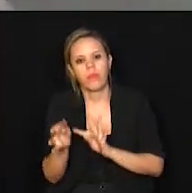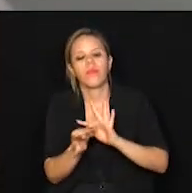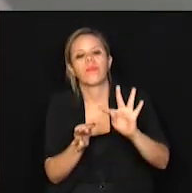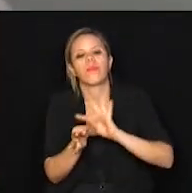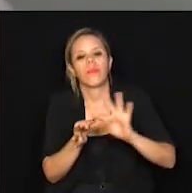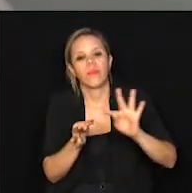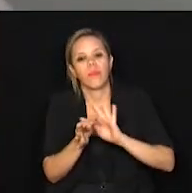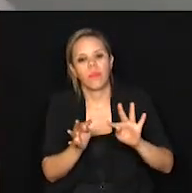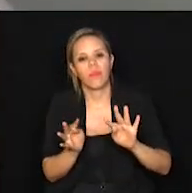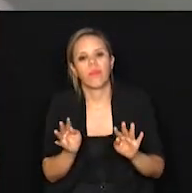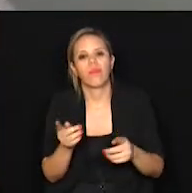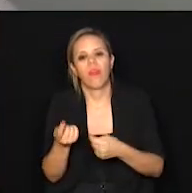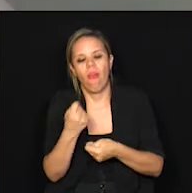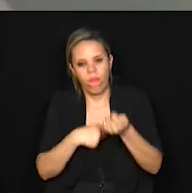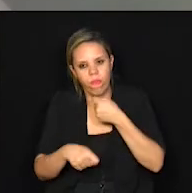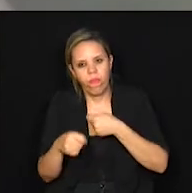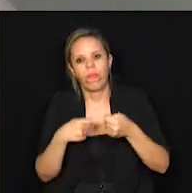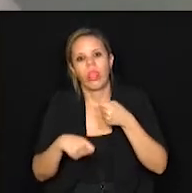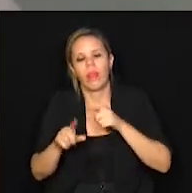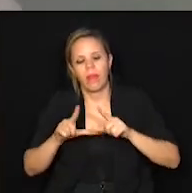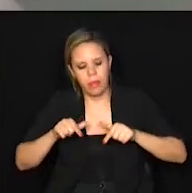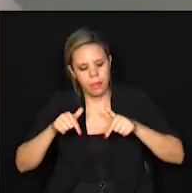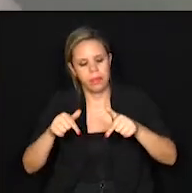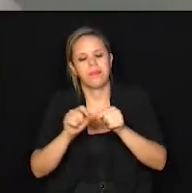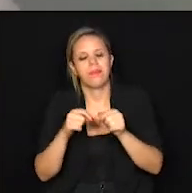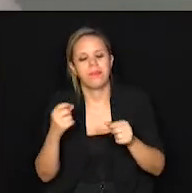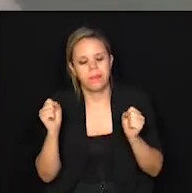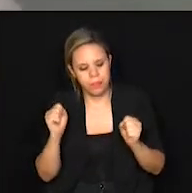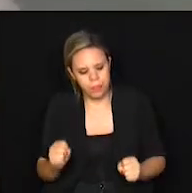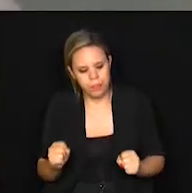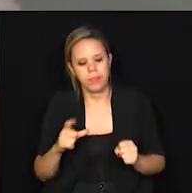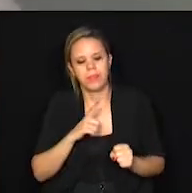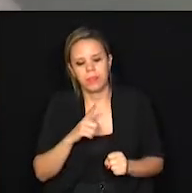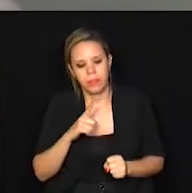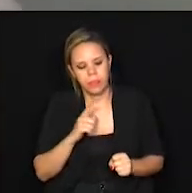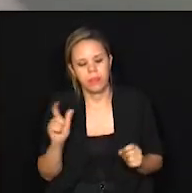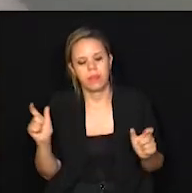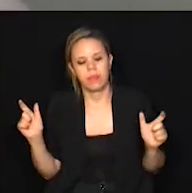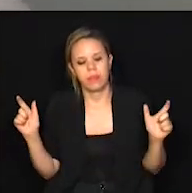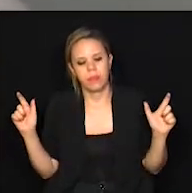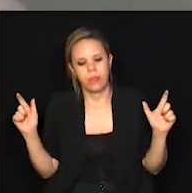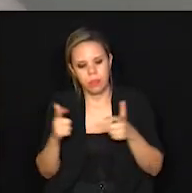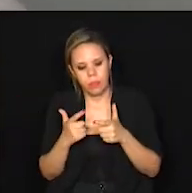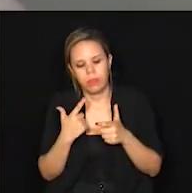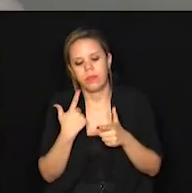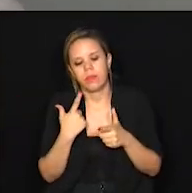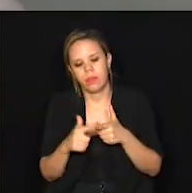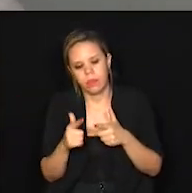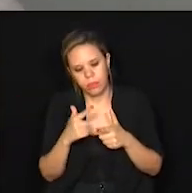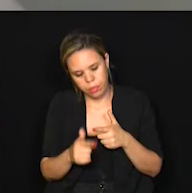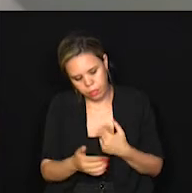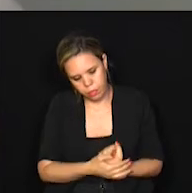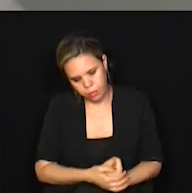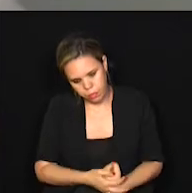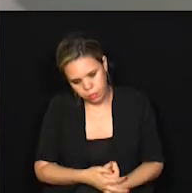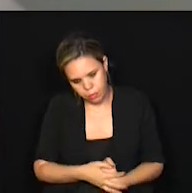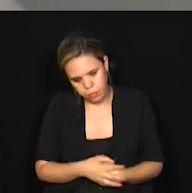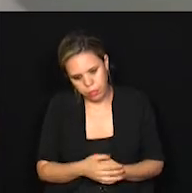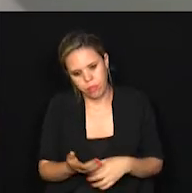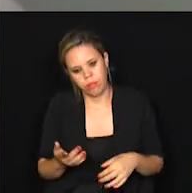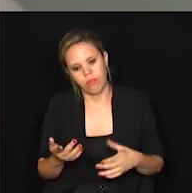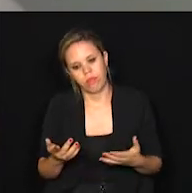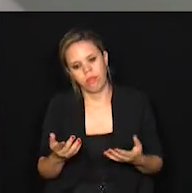tarde a todas e todos. Boa tarde ao Gustavo, à Rose, que falou agora há pouco,